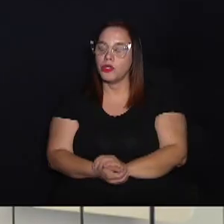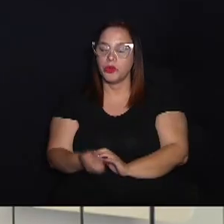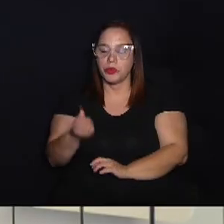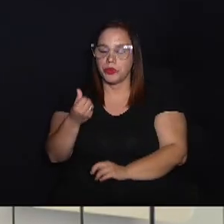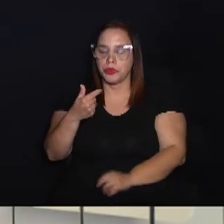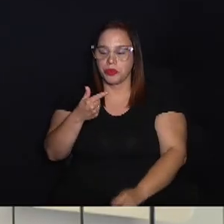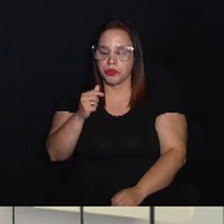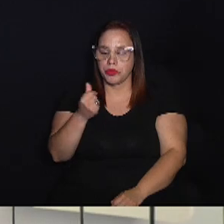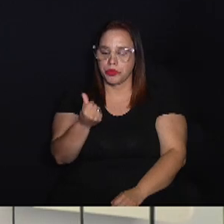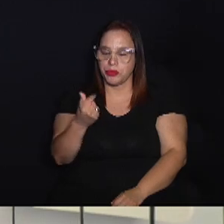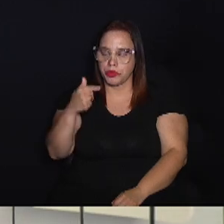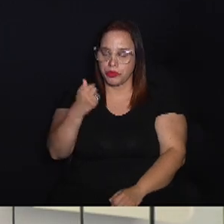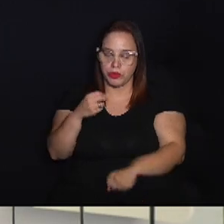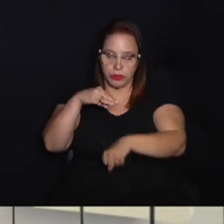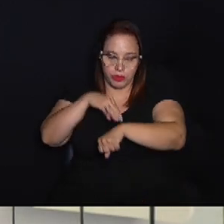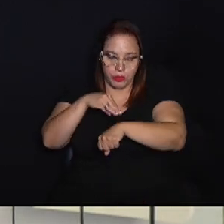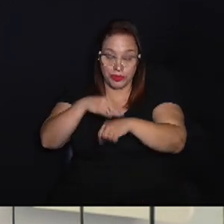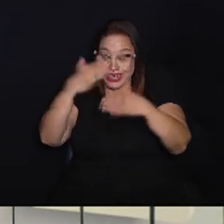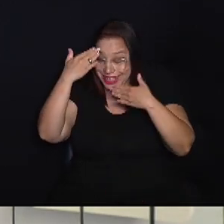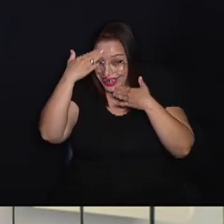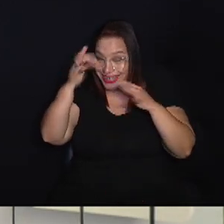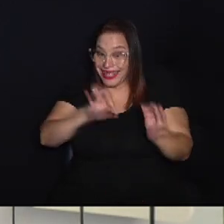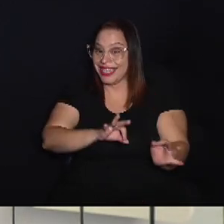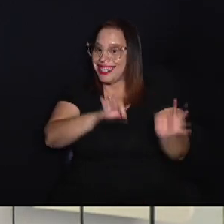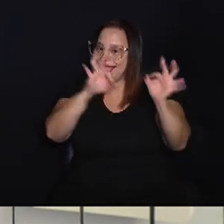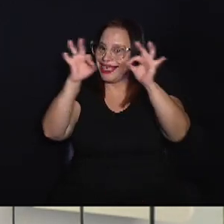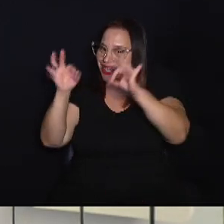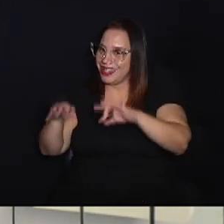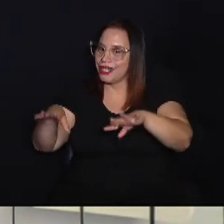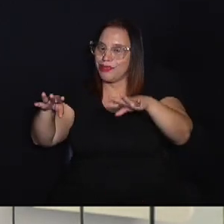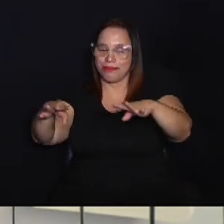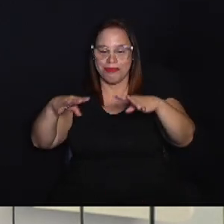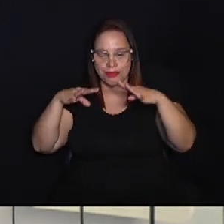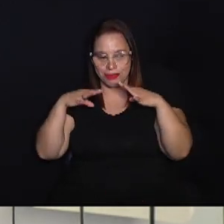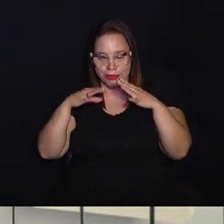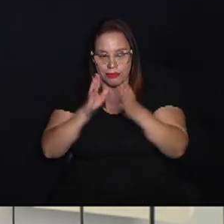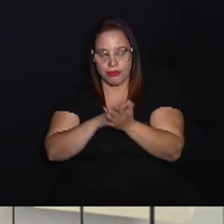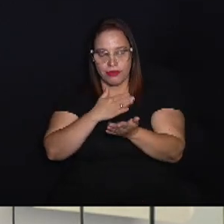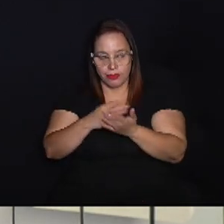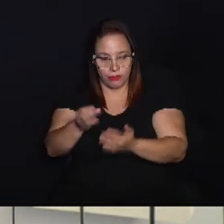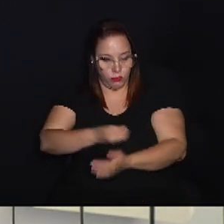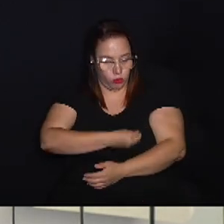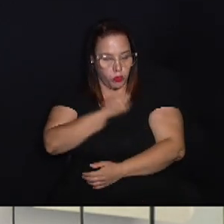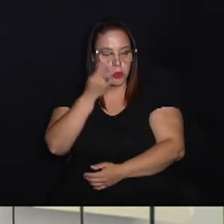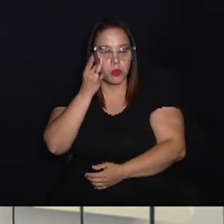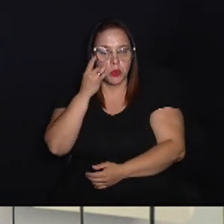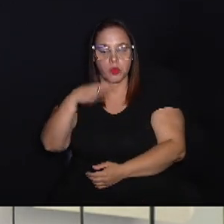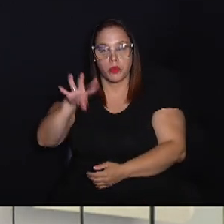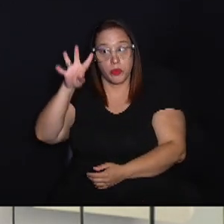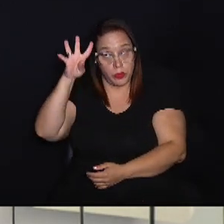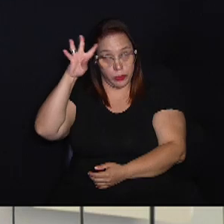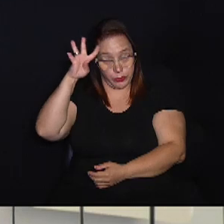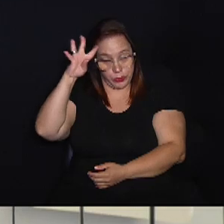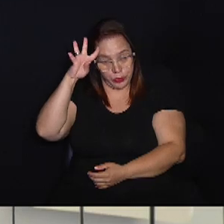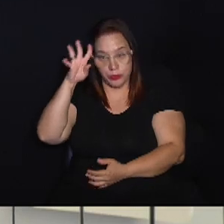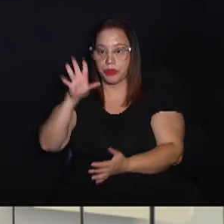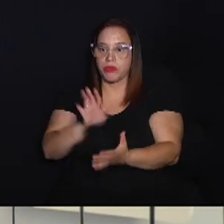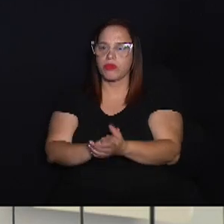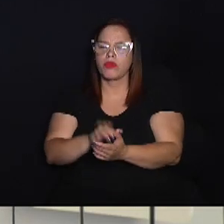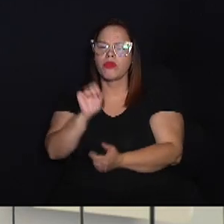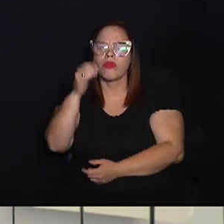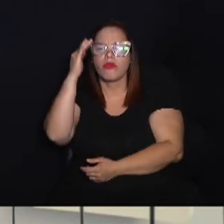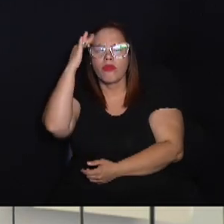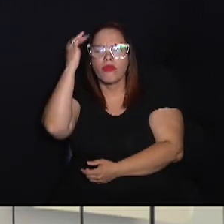Meio-dia mais 16 minutos. Muito obrigado pela sua companhia, pela sua audiência. Estamos ao vivo nesta quarta-feira e você